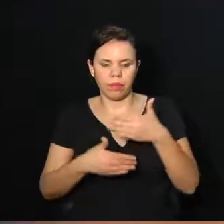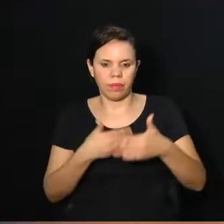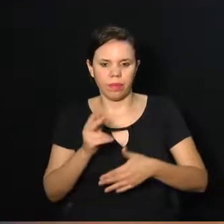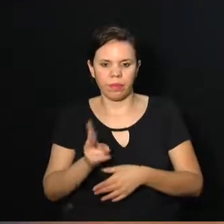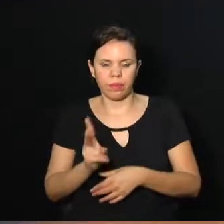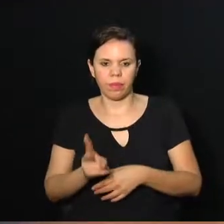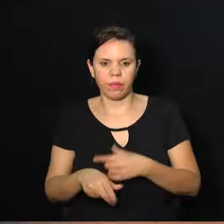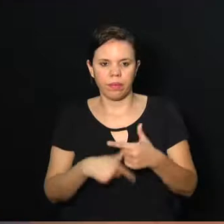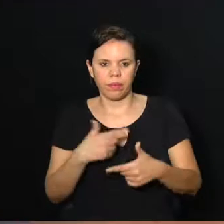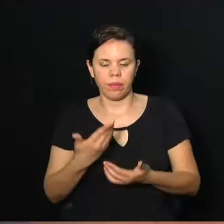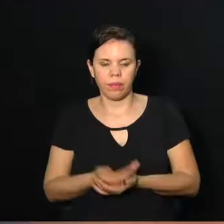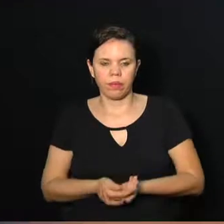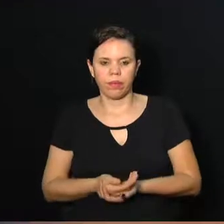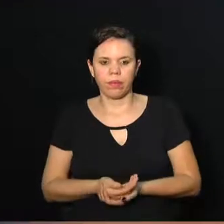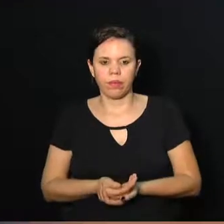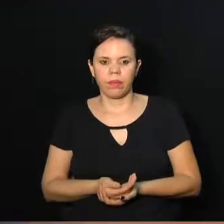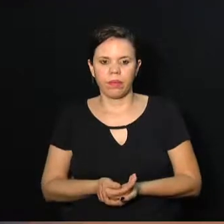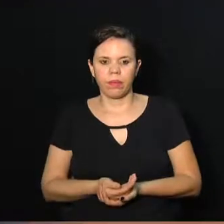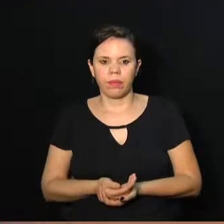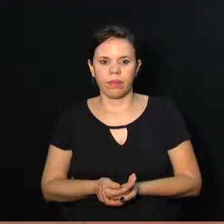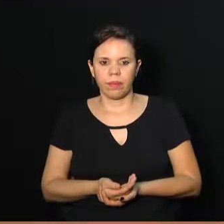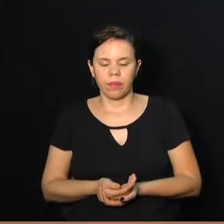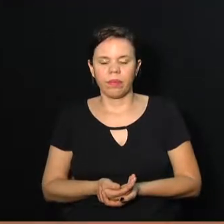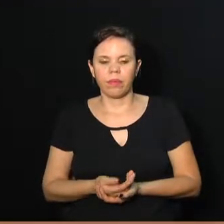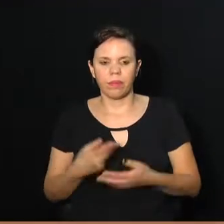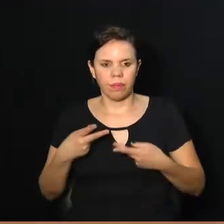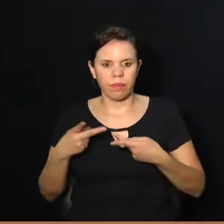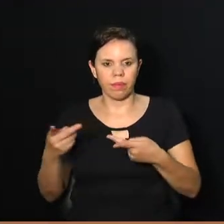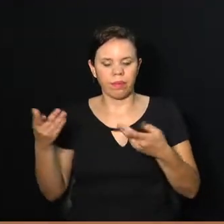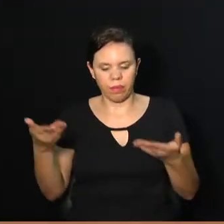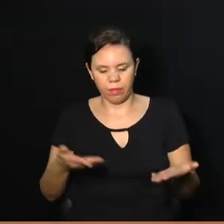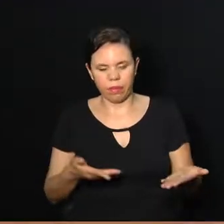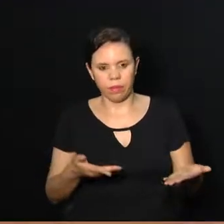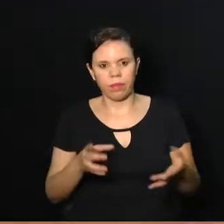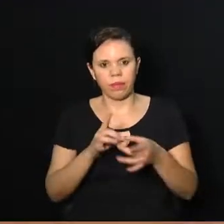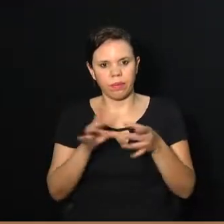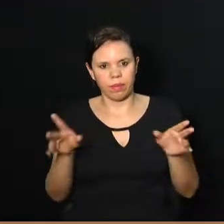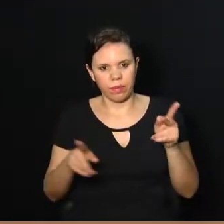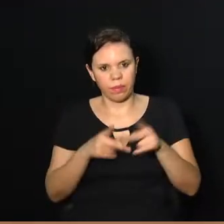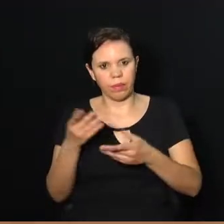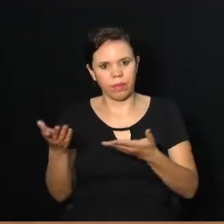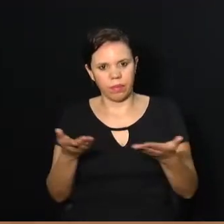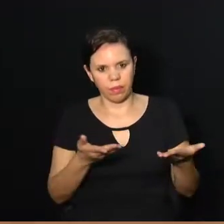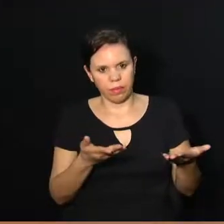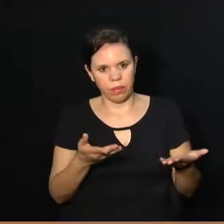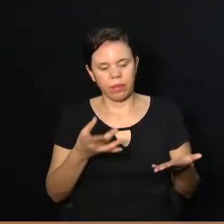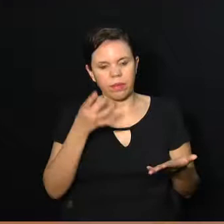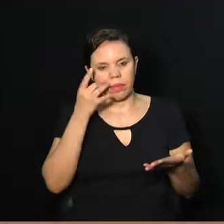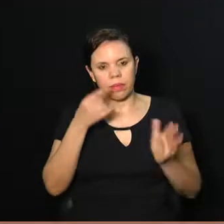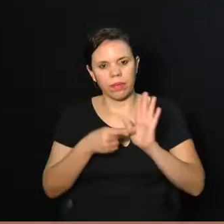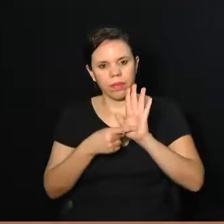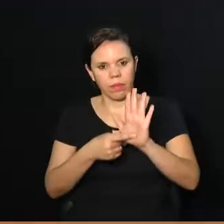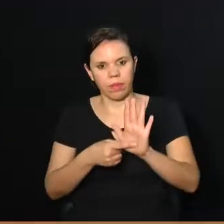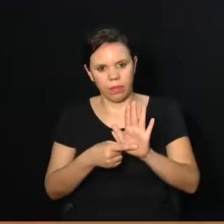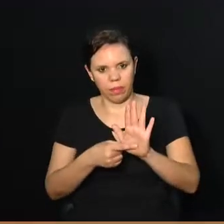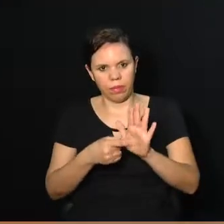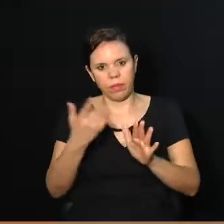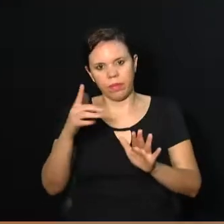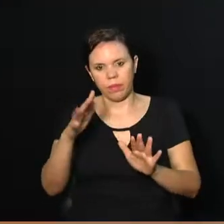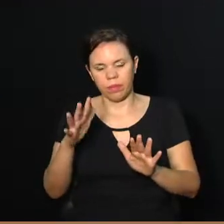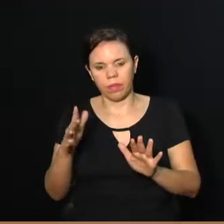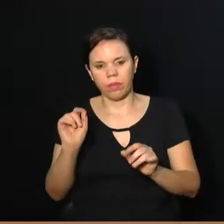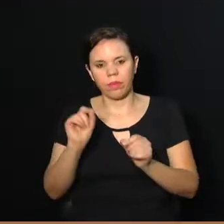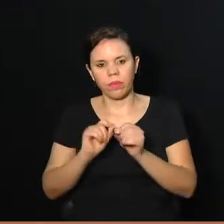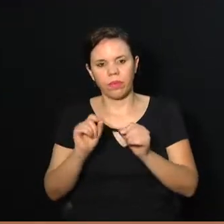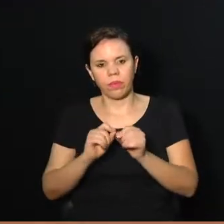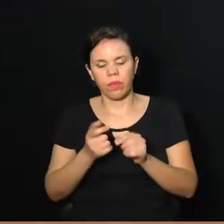de trabalho. Venho aqui, estou à disposição, vou apresentar aqui mais ou menos o que a gente